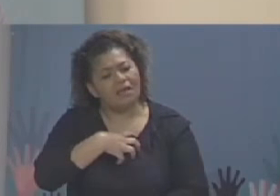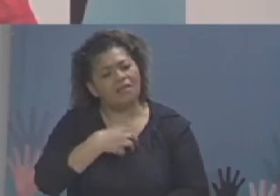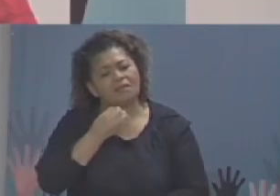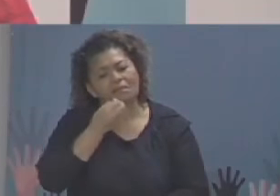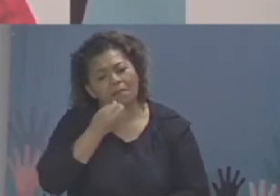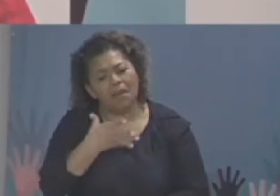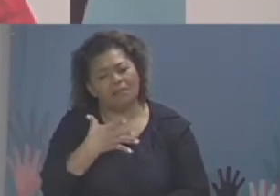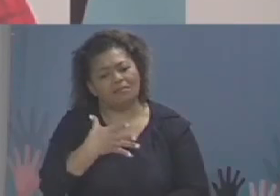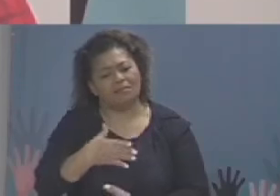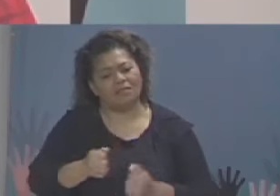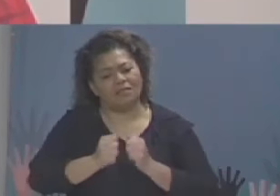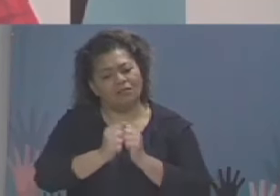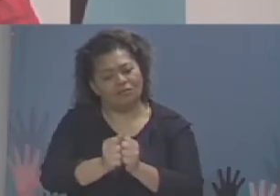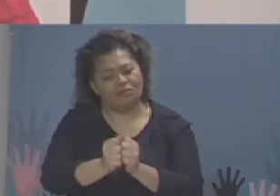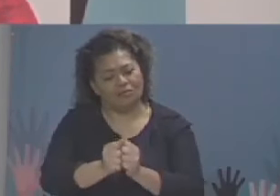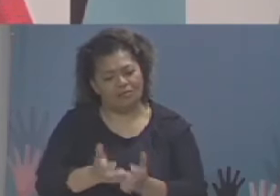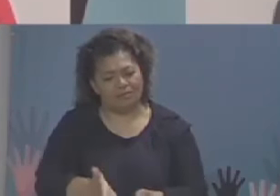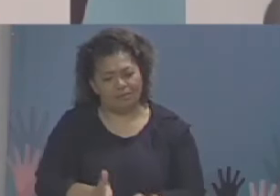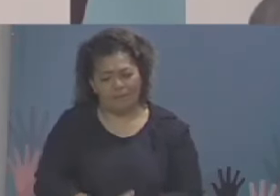conosco.